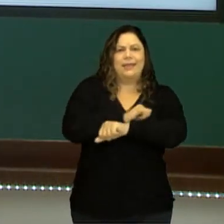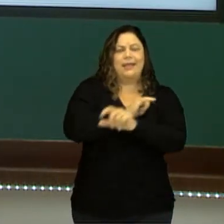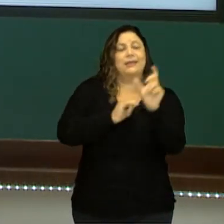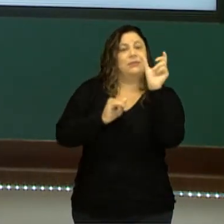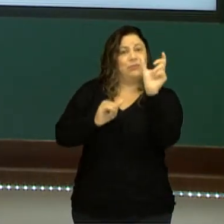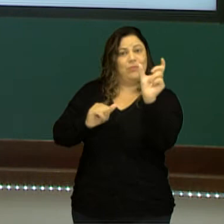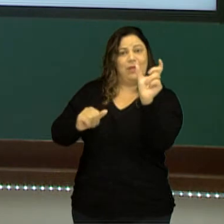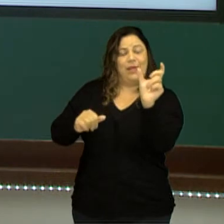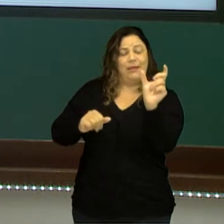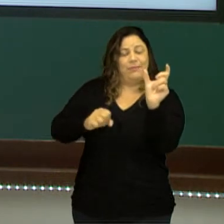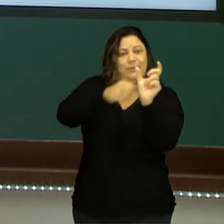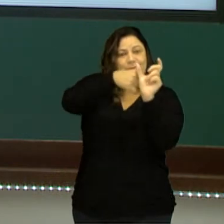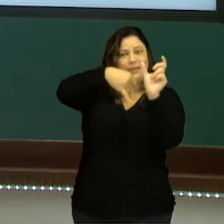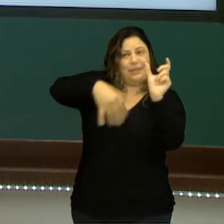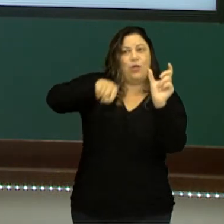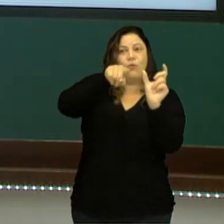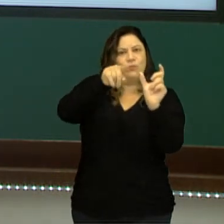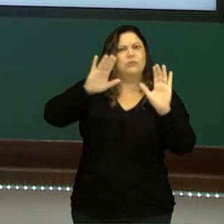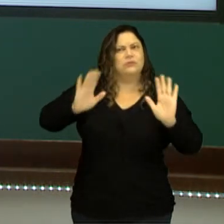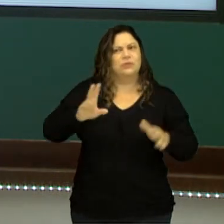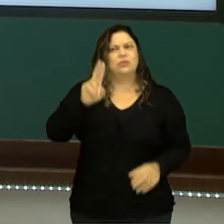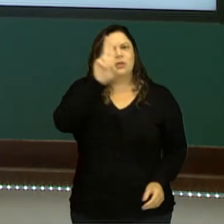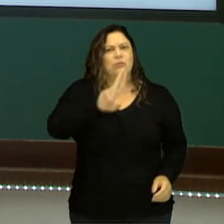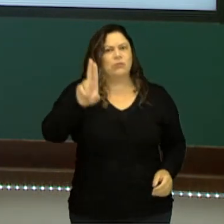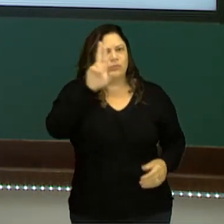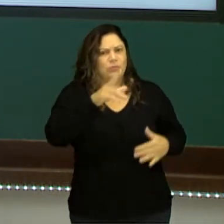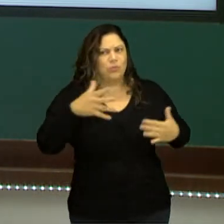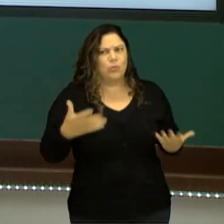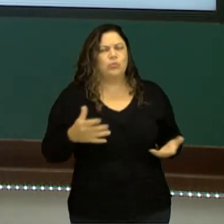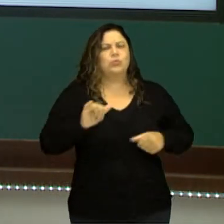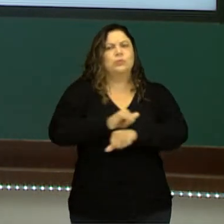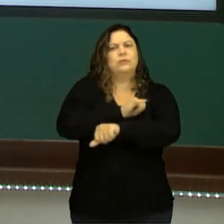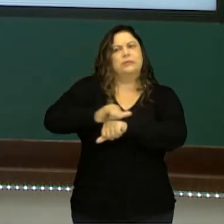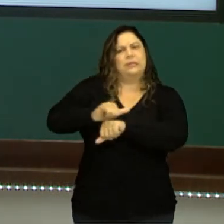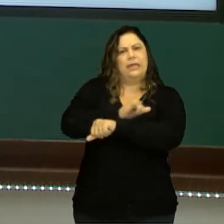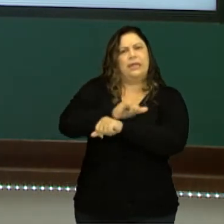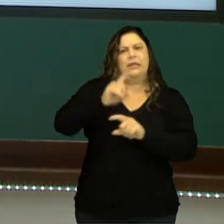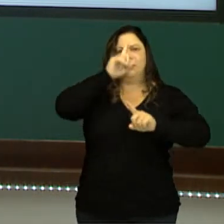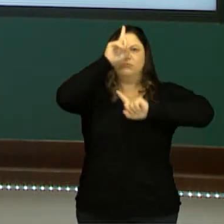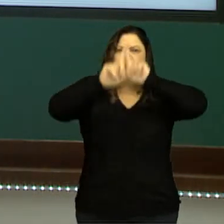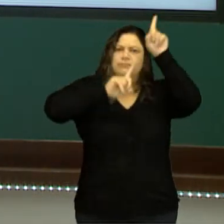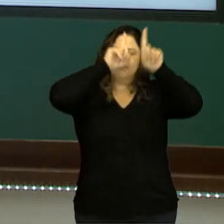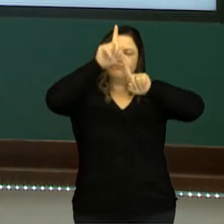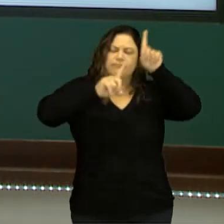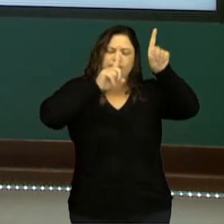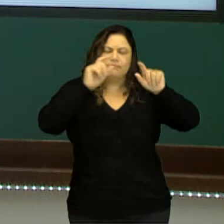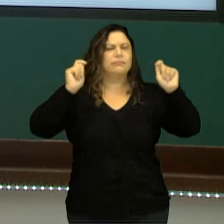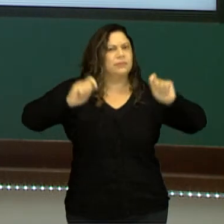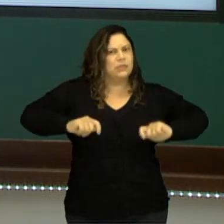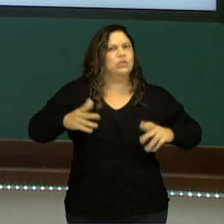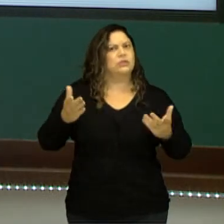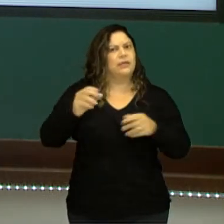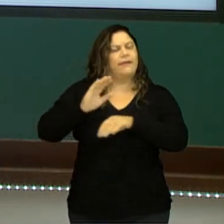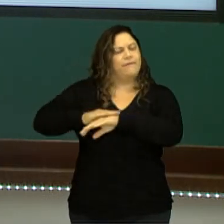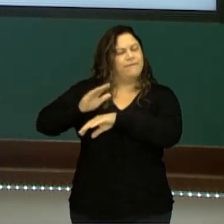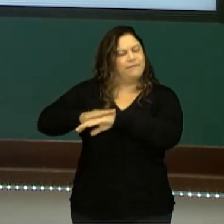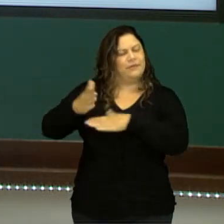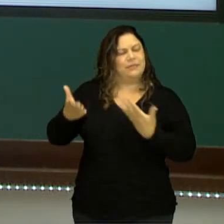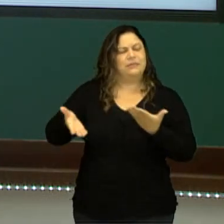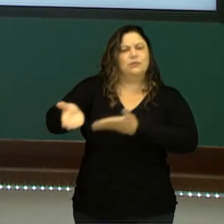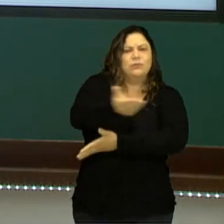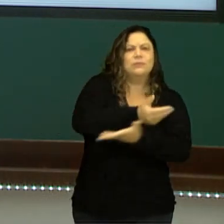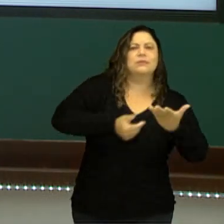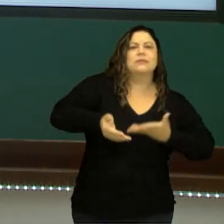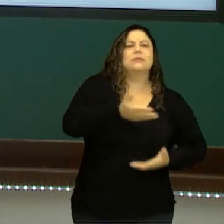Você já utilizou nessa técnica de criar um mapa mental? Se você já fez um mapa mental, compartilhe a sua experiência com